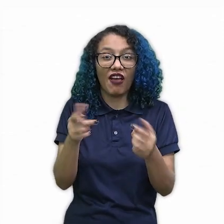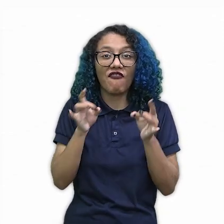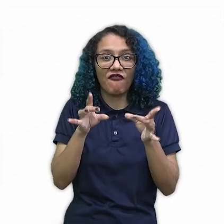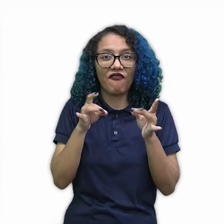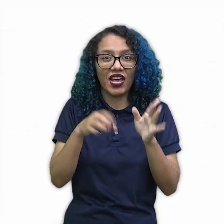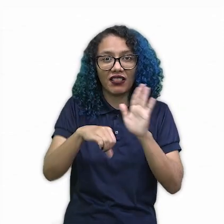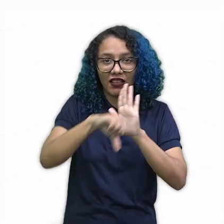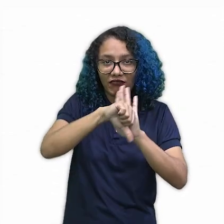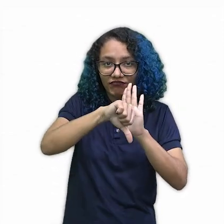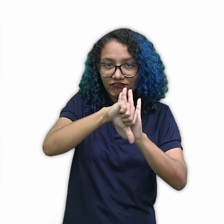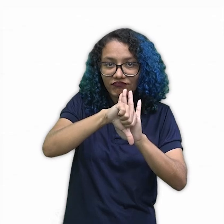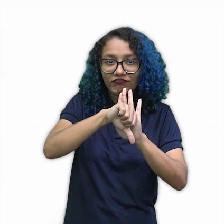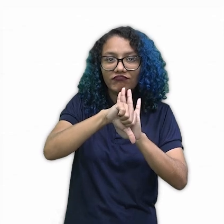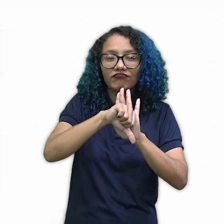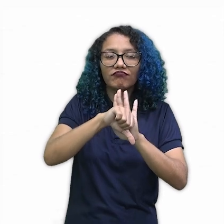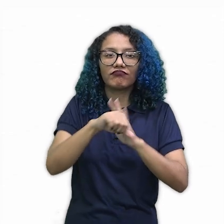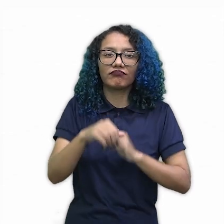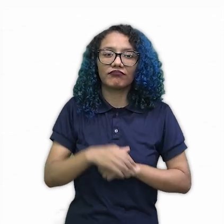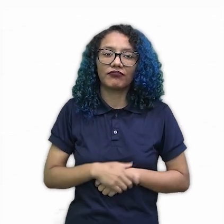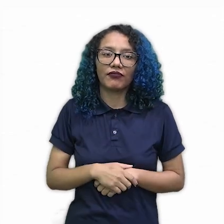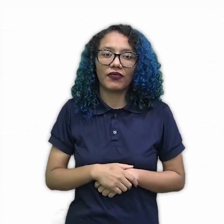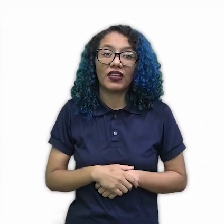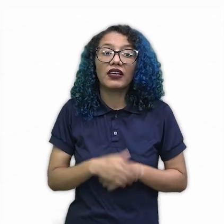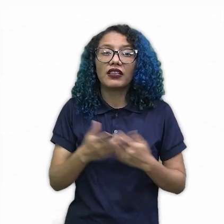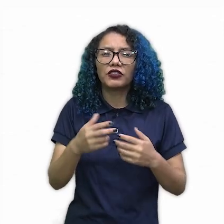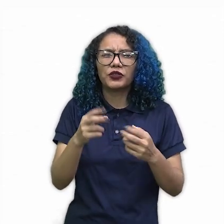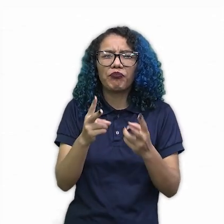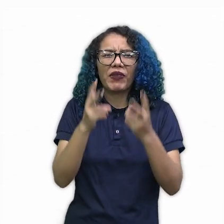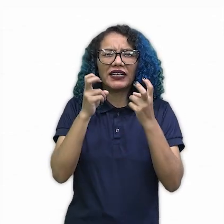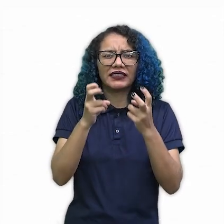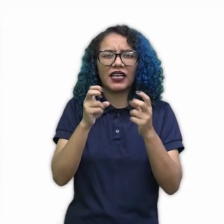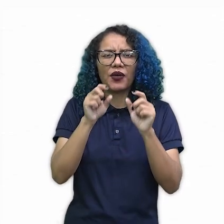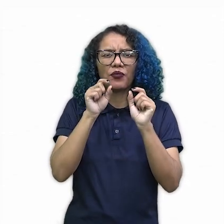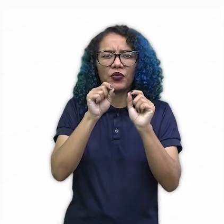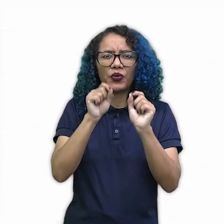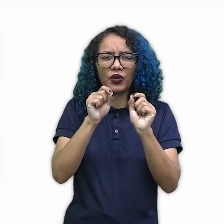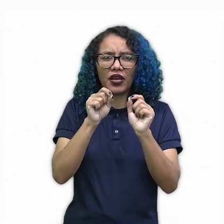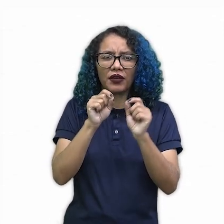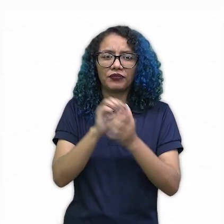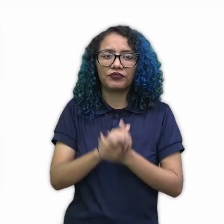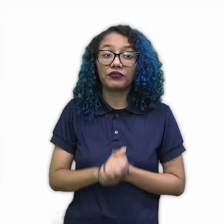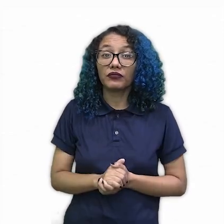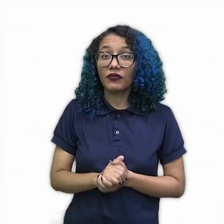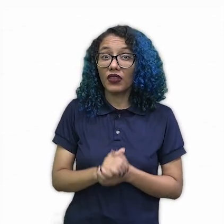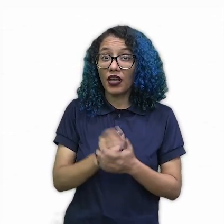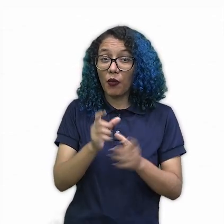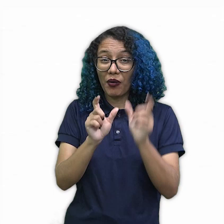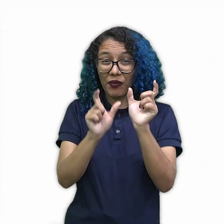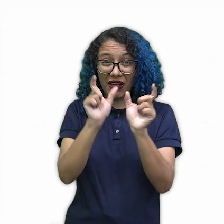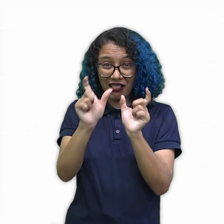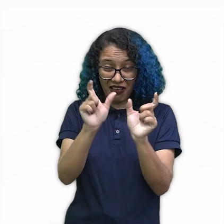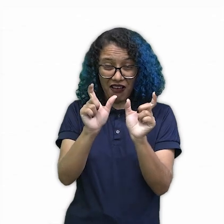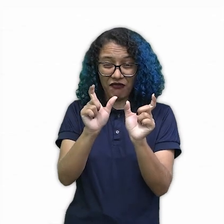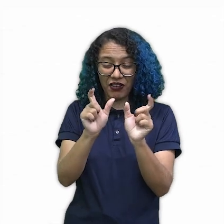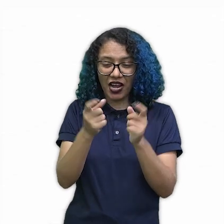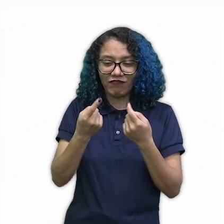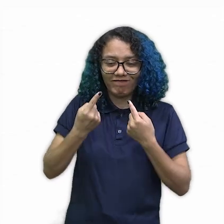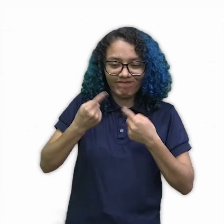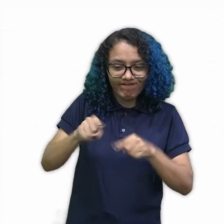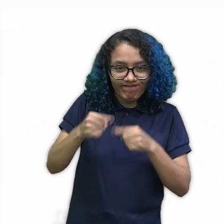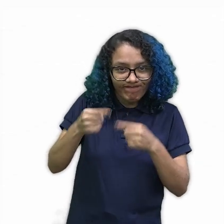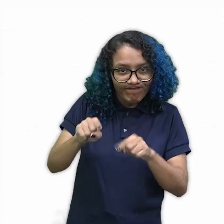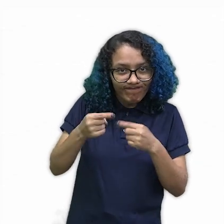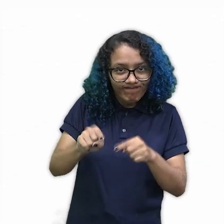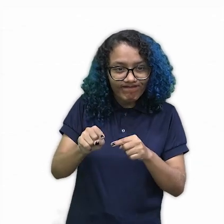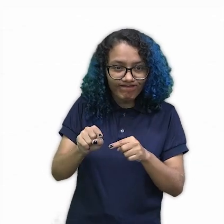percebe que é uma questão pejorativa. Quando a gente fala mercado negro, nós estamos nos relacionando a algo pejorativo. Só que quando a